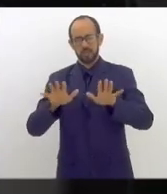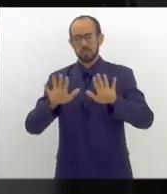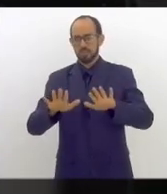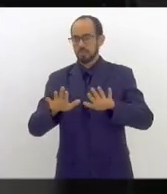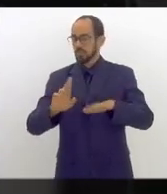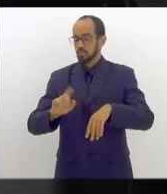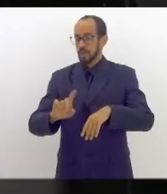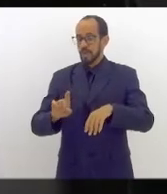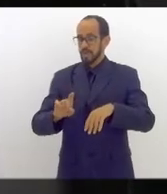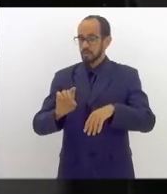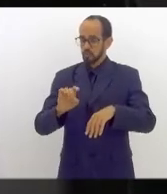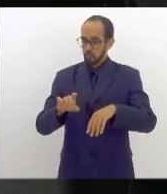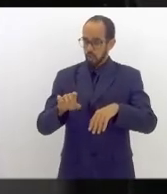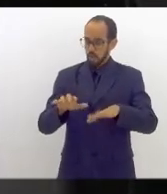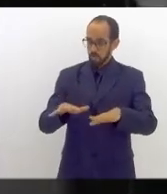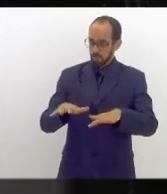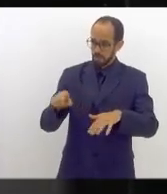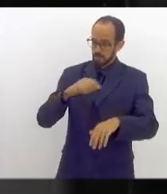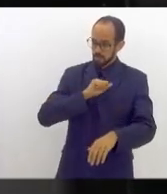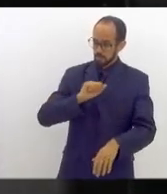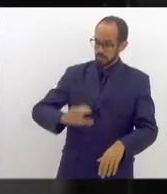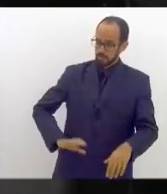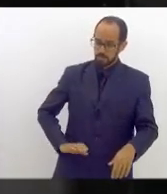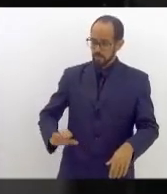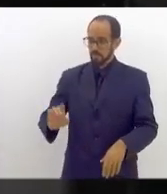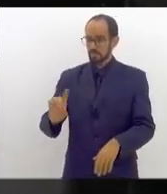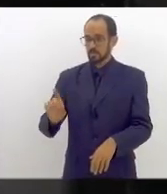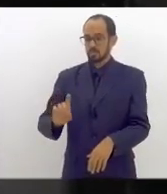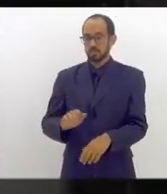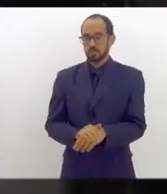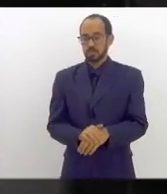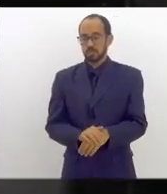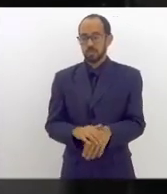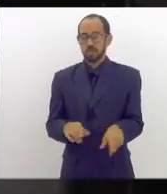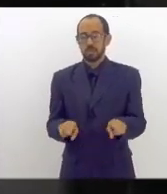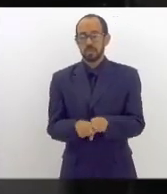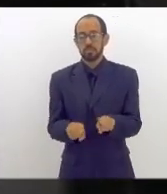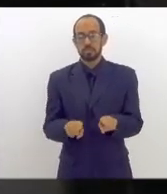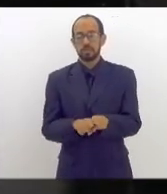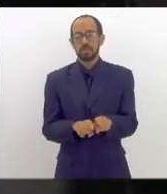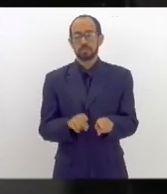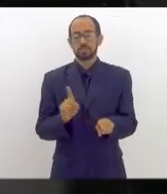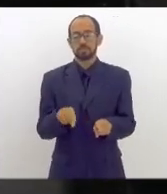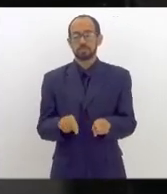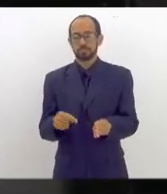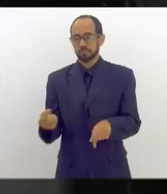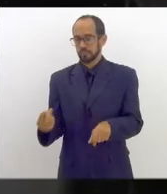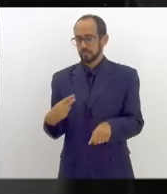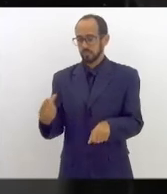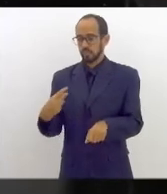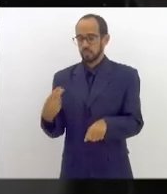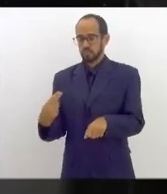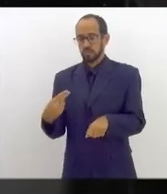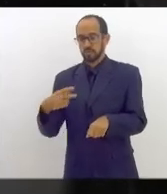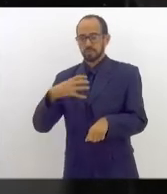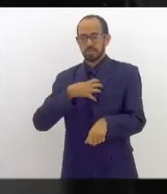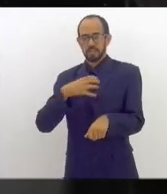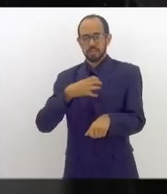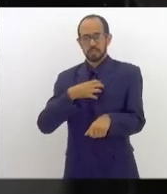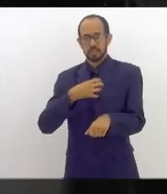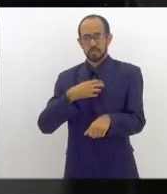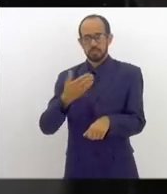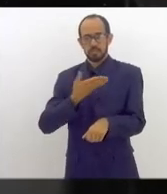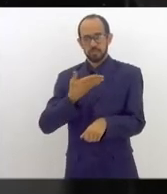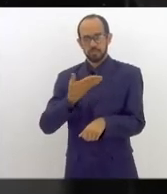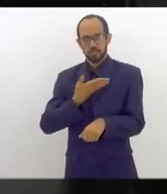isso Deputado André que eu quero só falar né Realmente entre nós é a sensação de uma